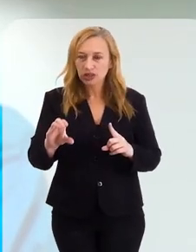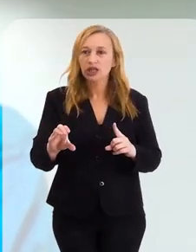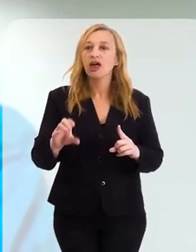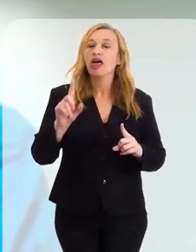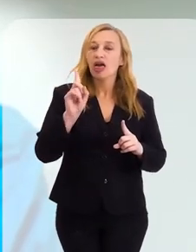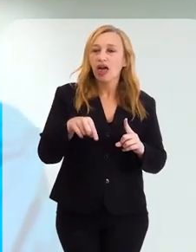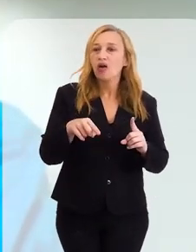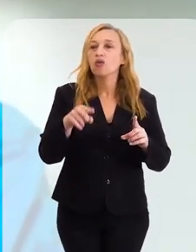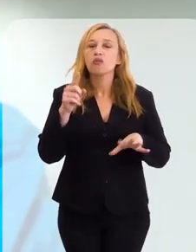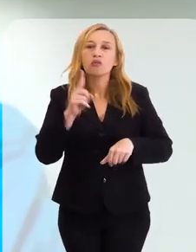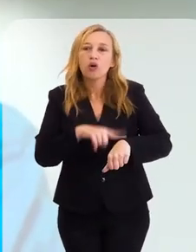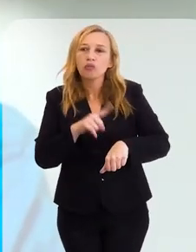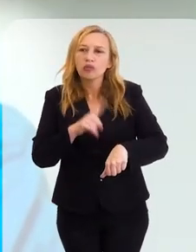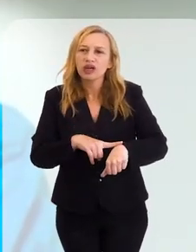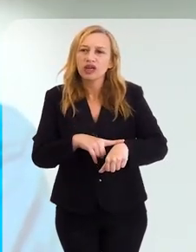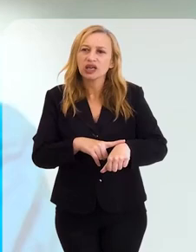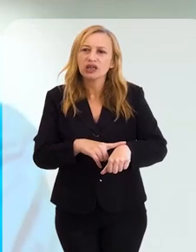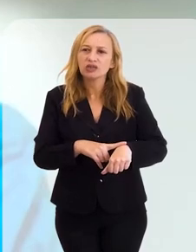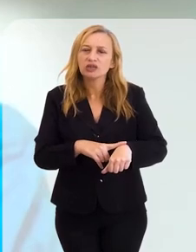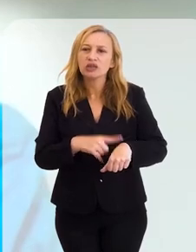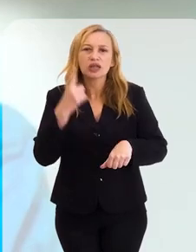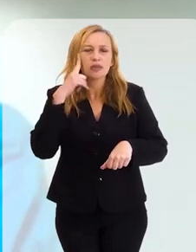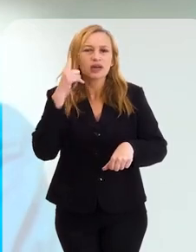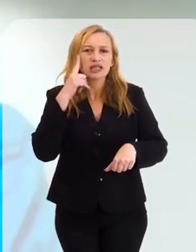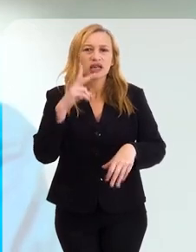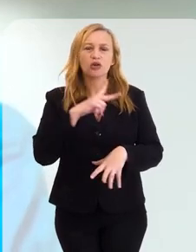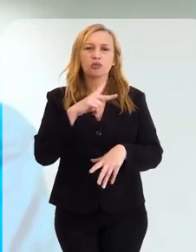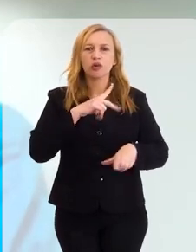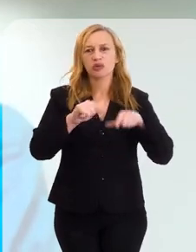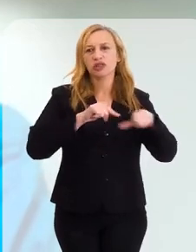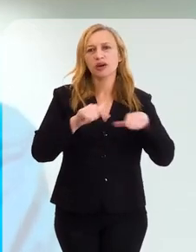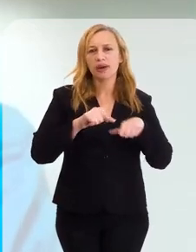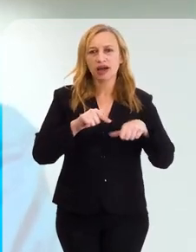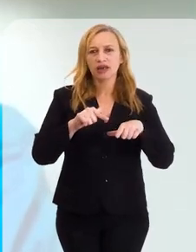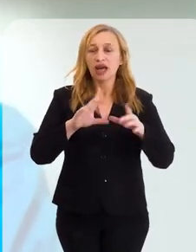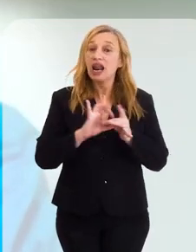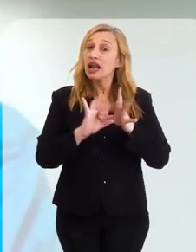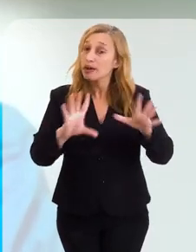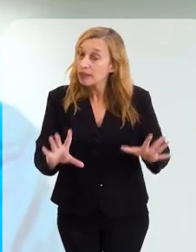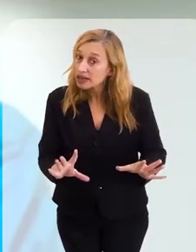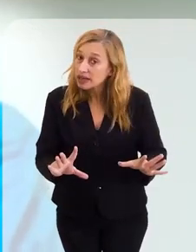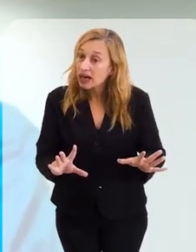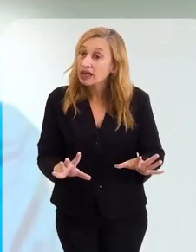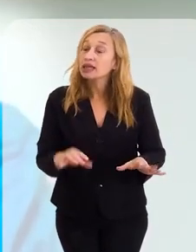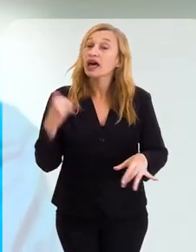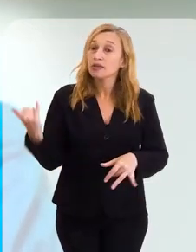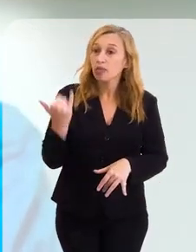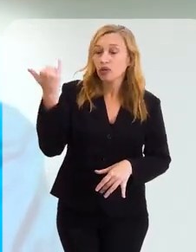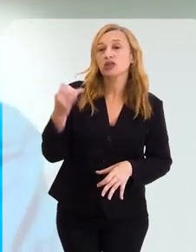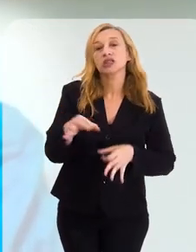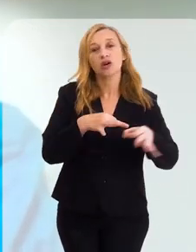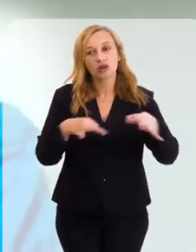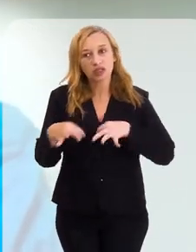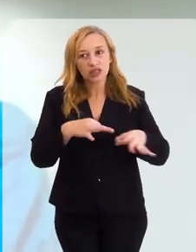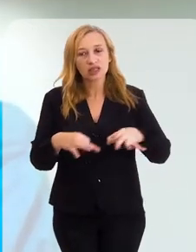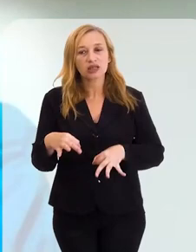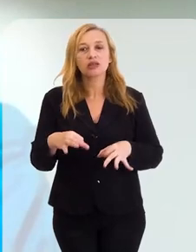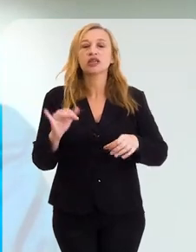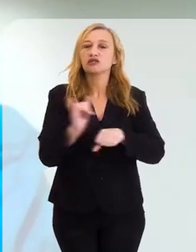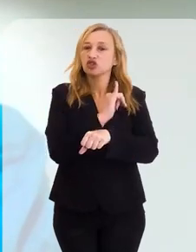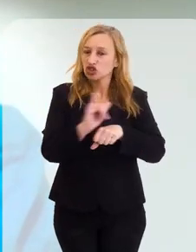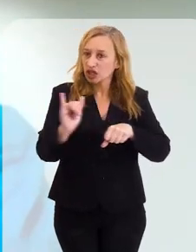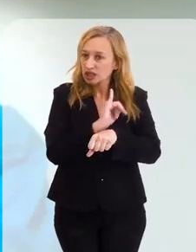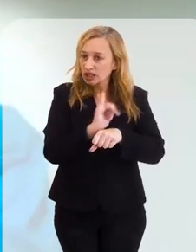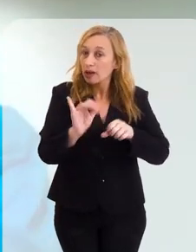job crafting, quer dizer, é um momento de redesenho dos próprios trabalhos. Quando se tem essa autonomia, e aí é importante que